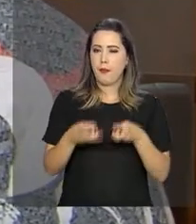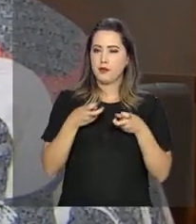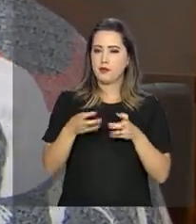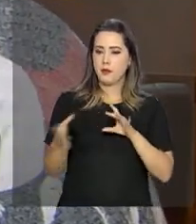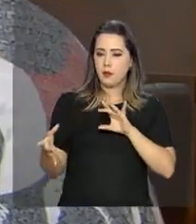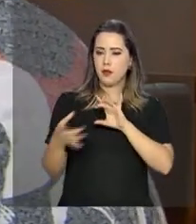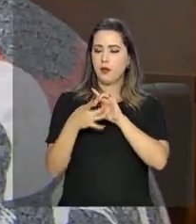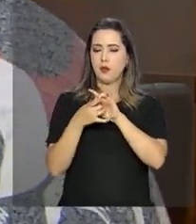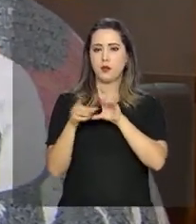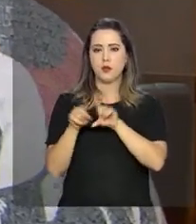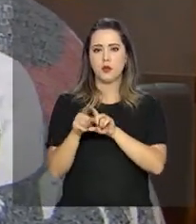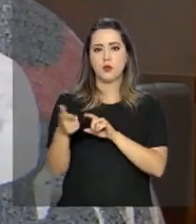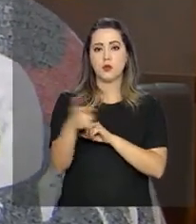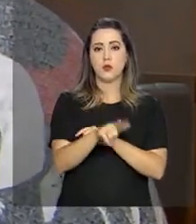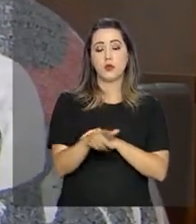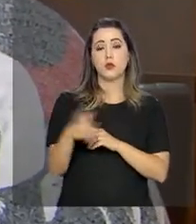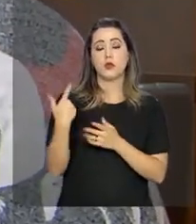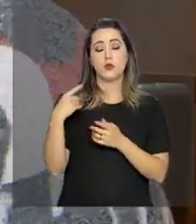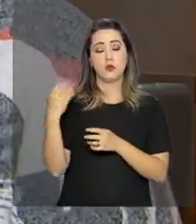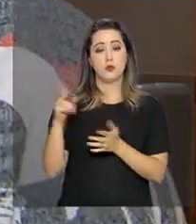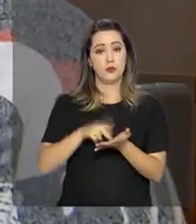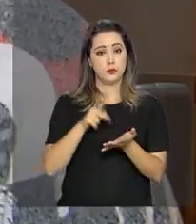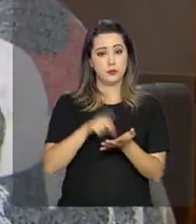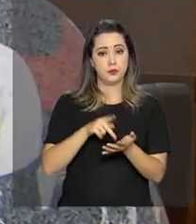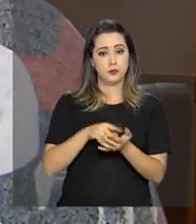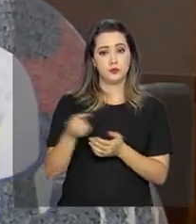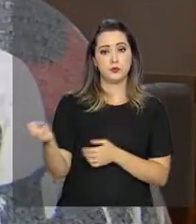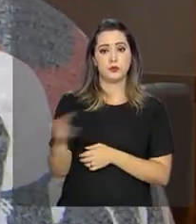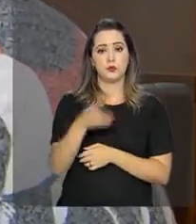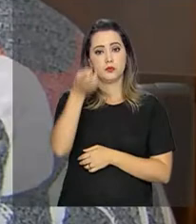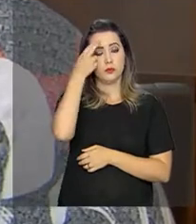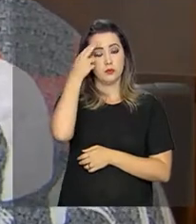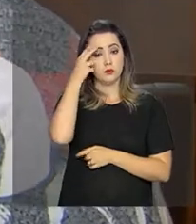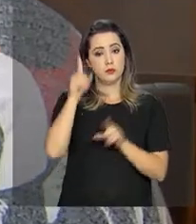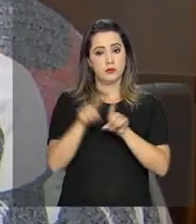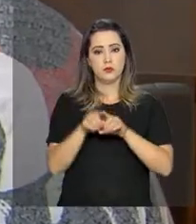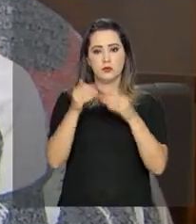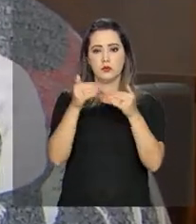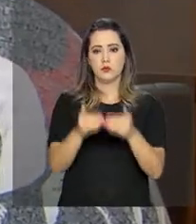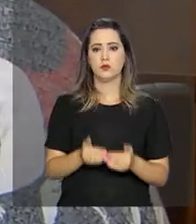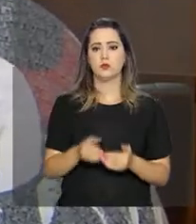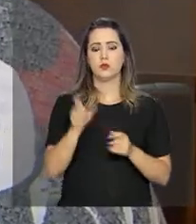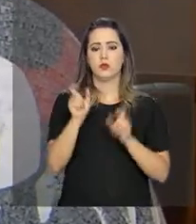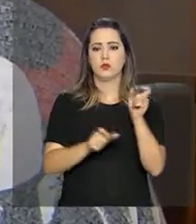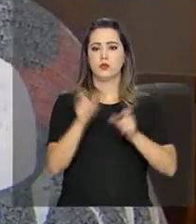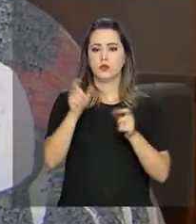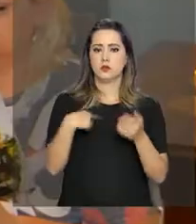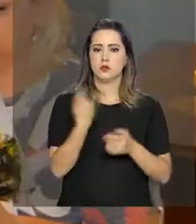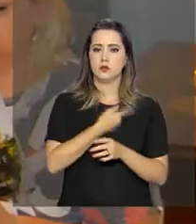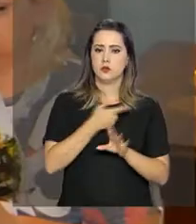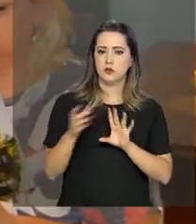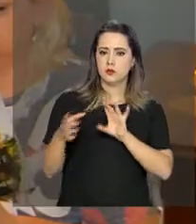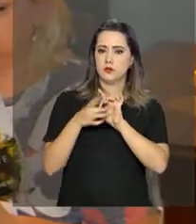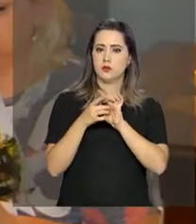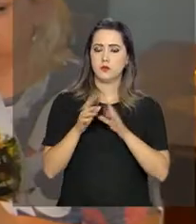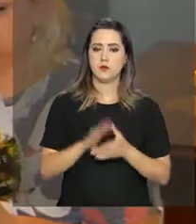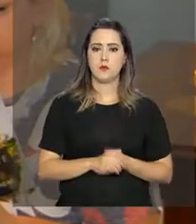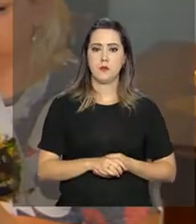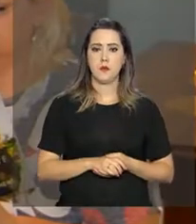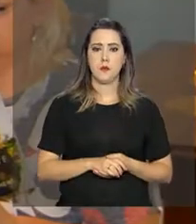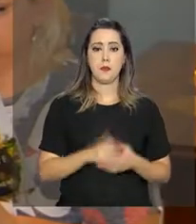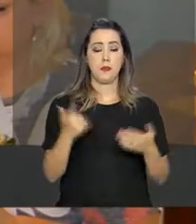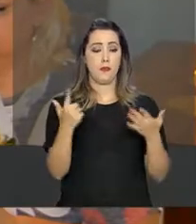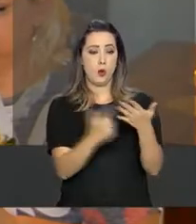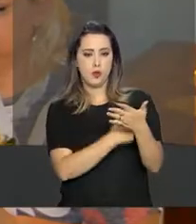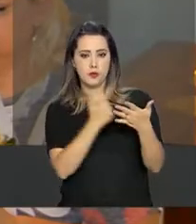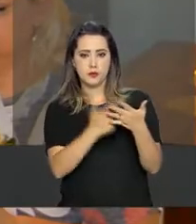De conhecer novas realidades, novas culturas e se pôr no lugar de outras pessoas. Através dos personagens a gente consegue fazer isso. E o livro é o bem cultural